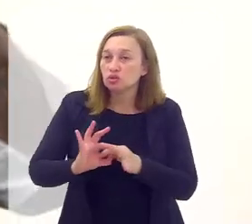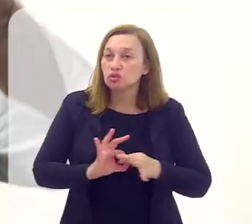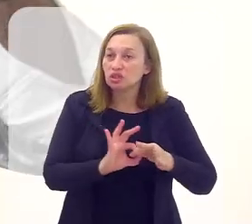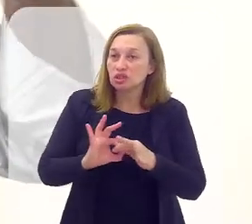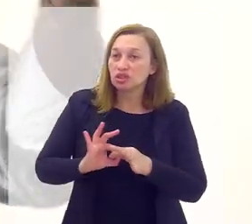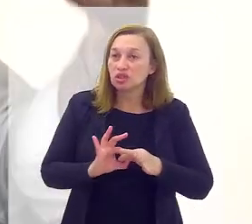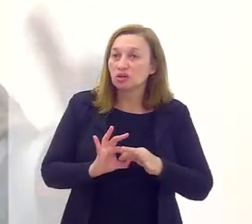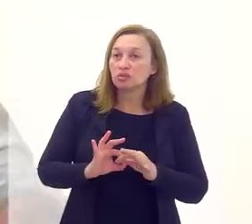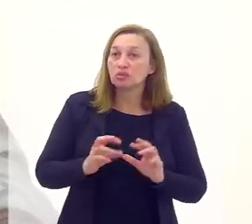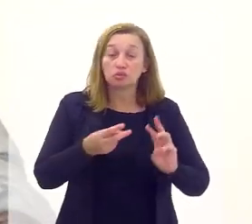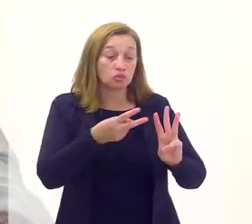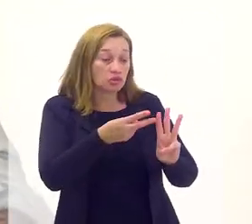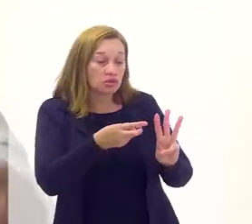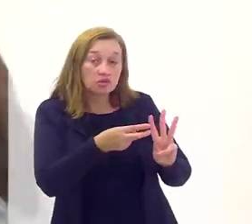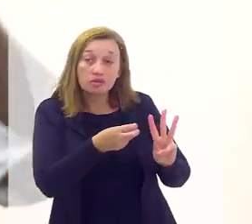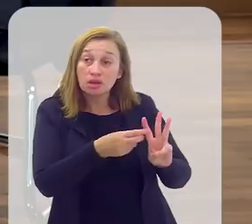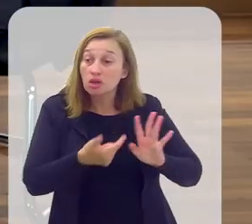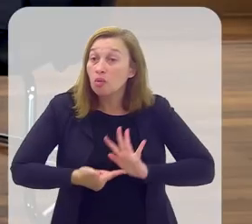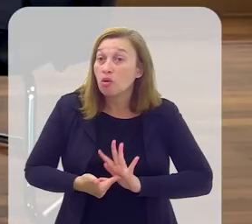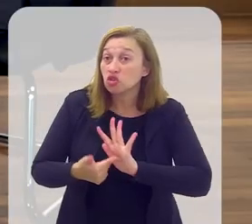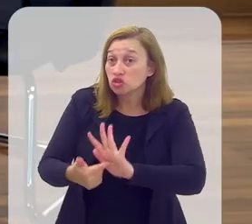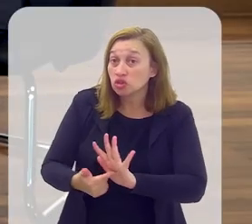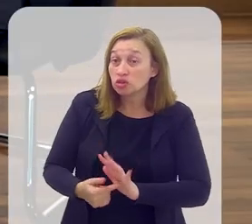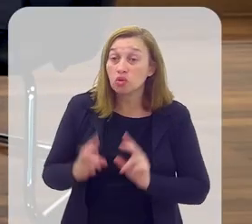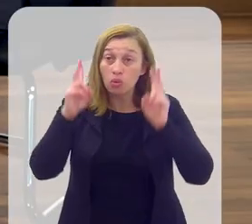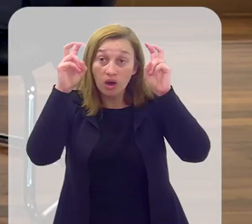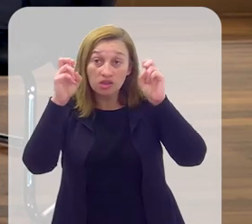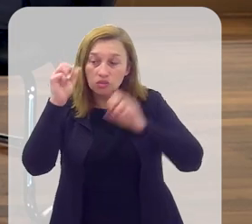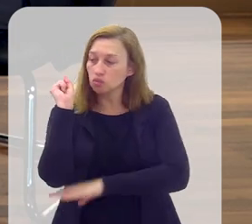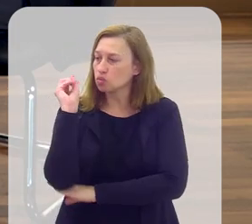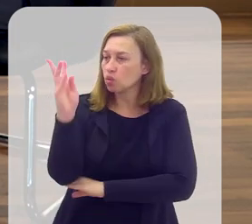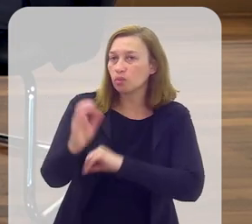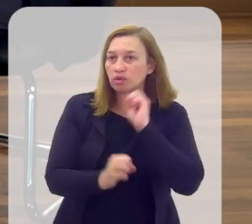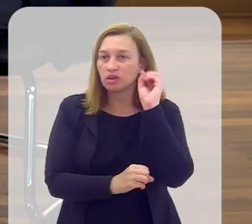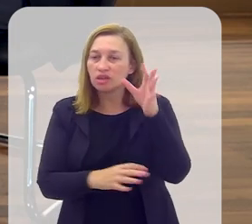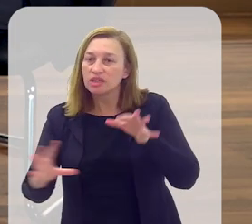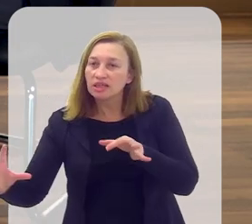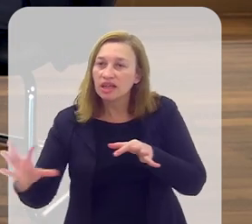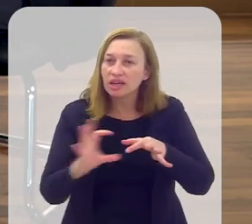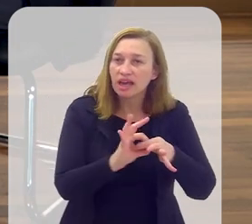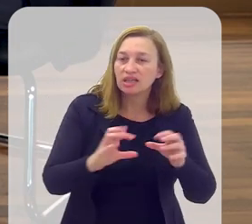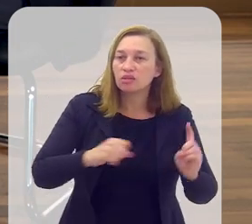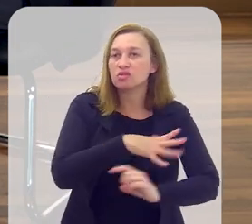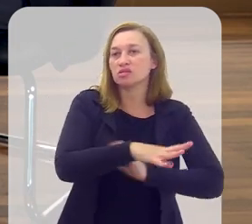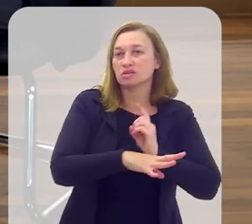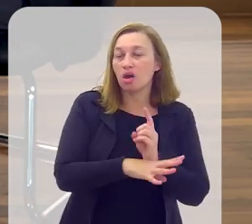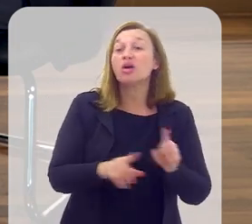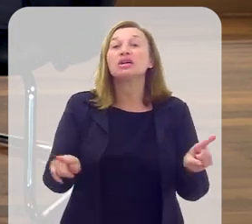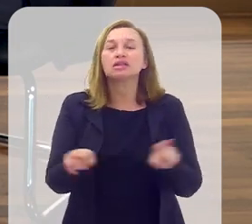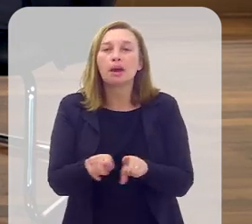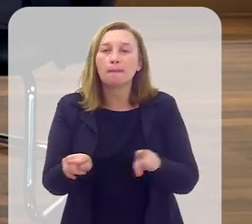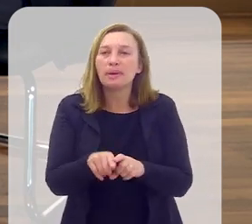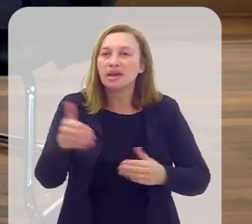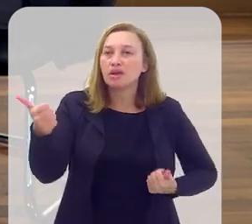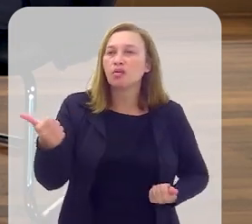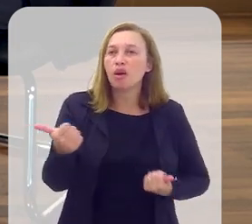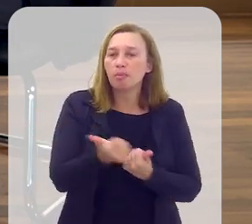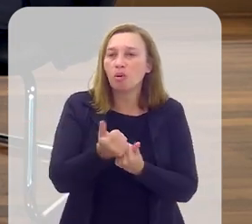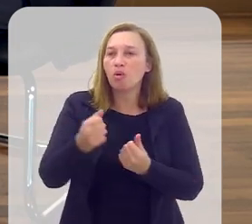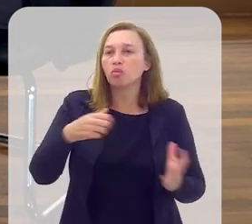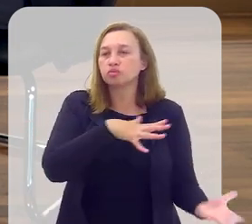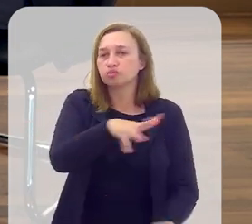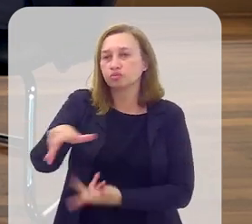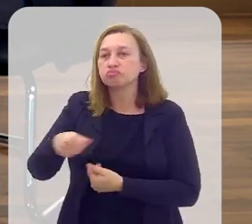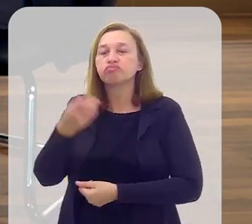extrativistas, de união dos povos da floresta, mostrando que a questão ambiental está ligada à questão social e também ao